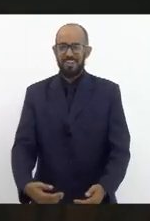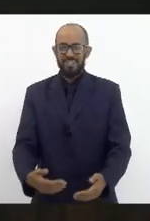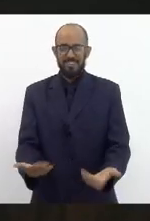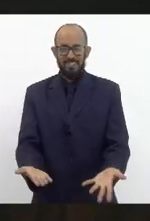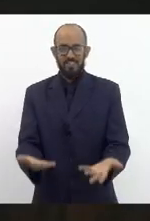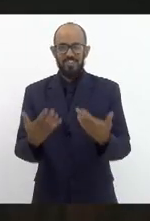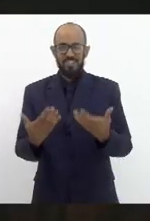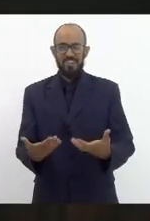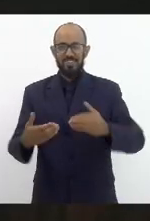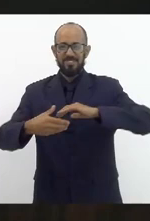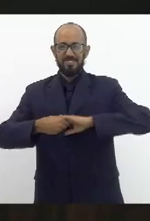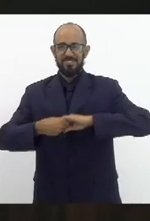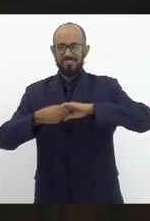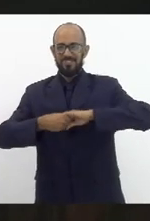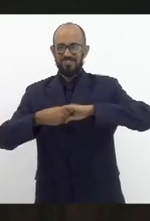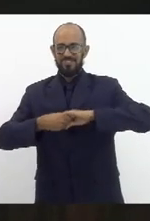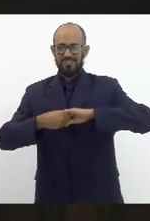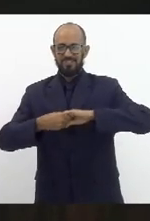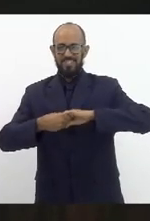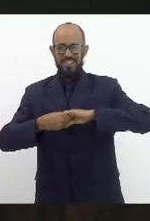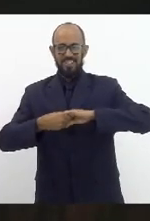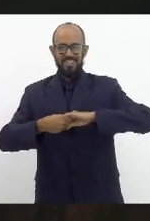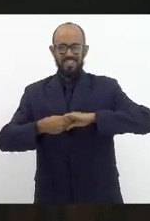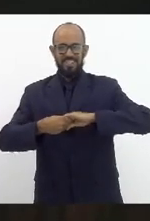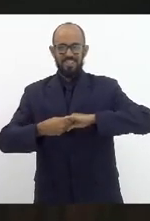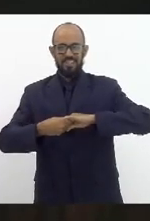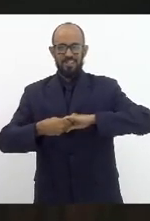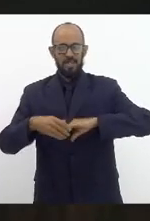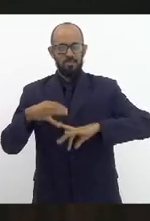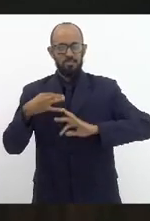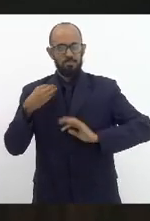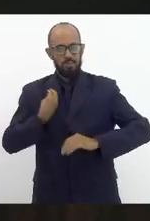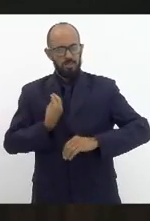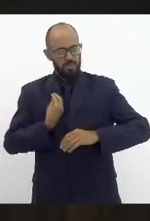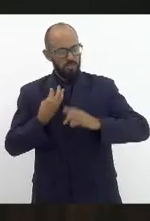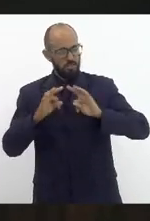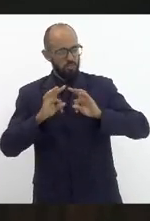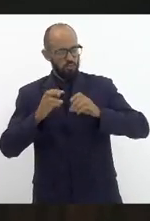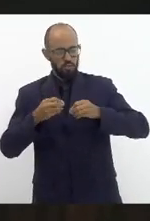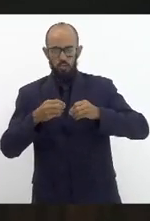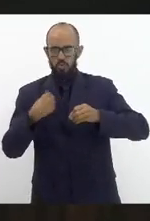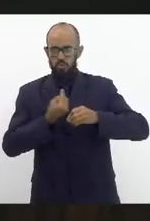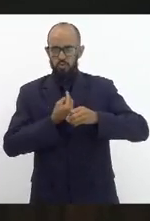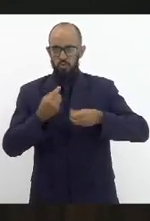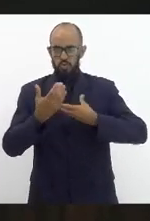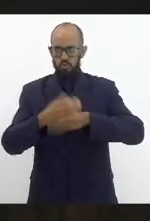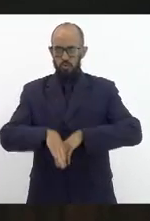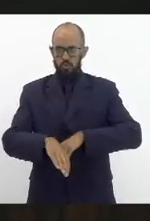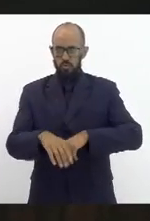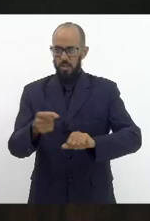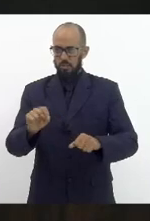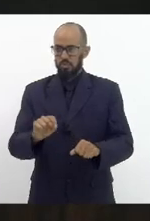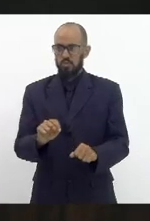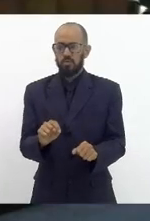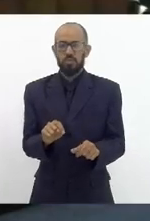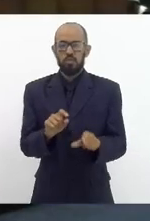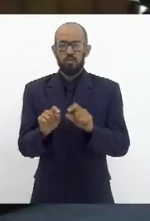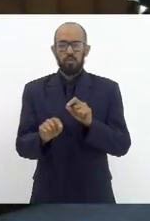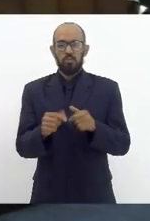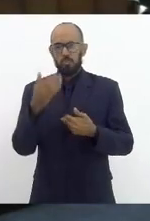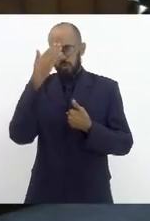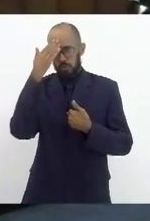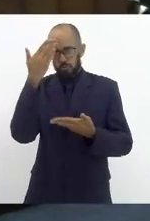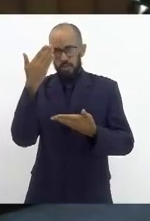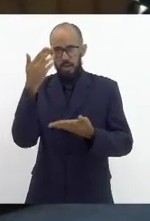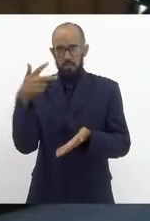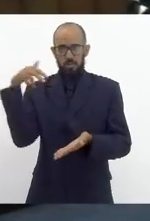saudar aqui a presença dos nossos concursandos, né? Muito obrigado por vocês terem vindo.